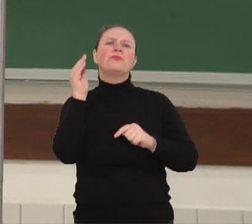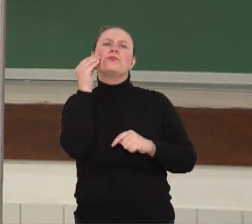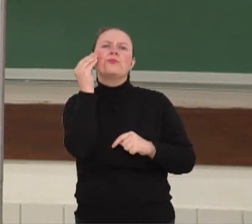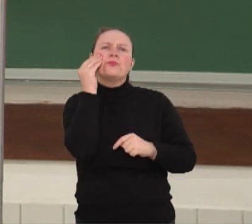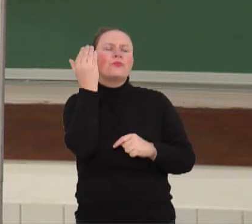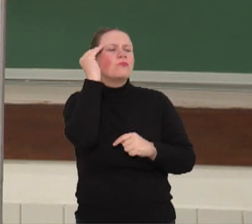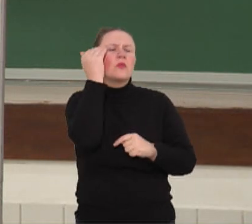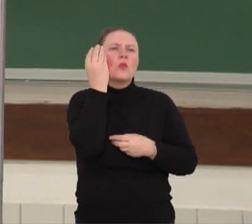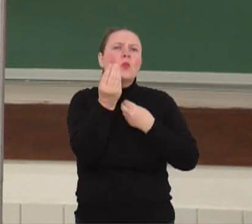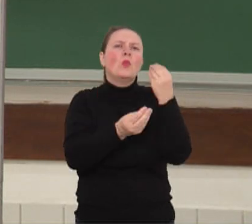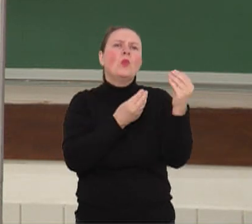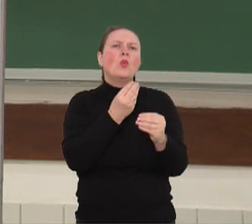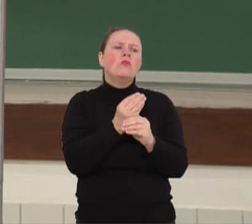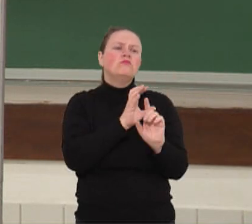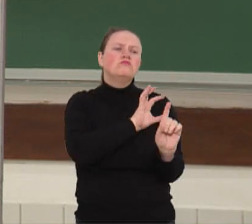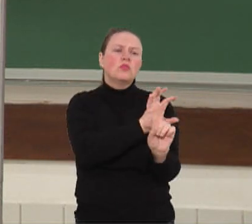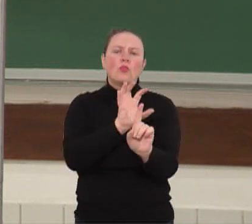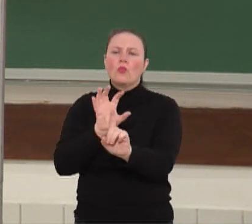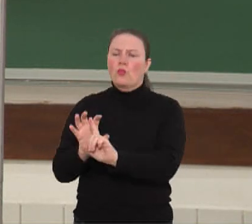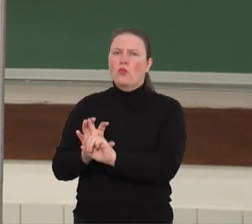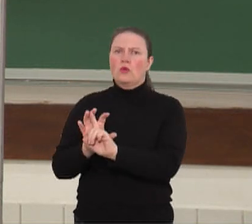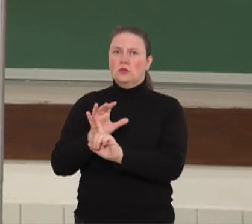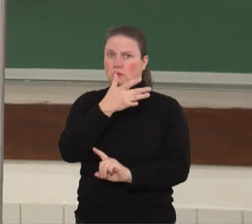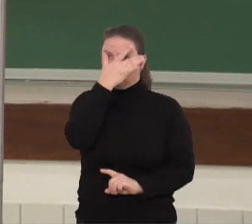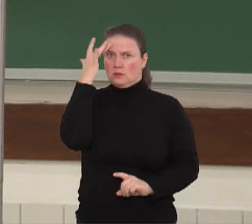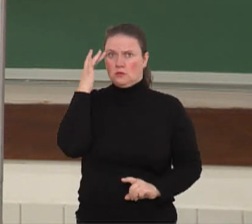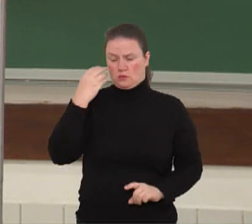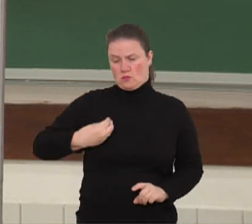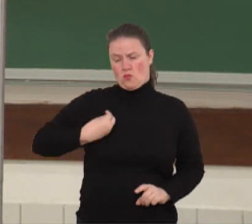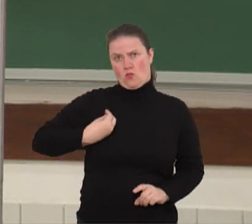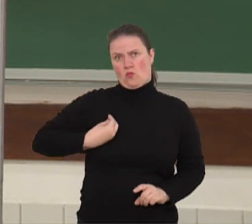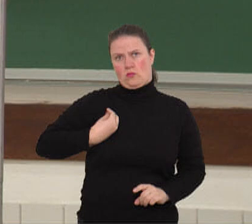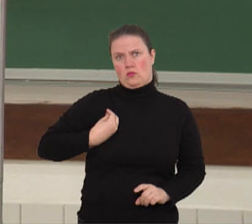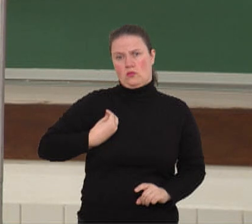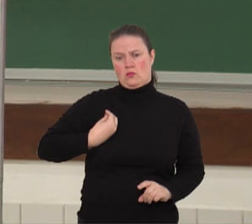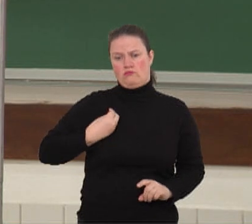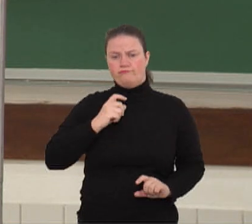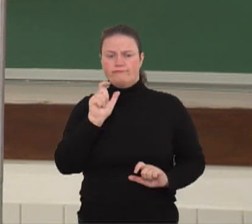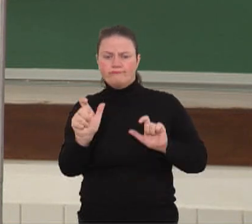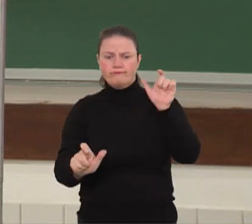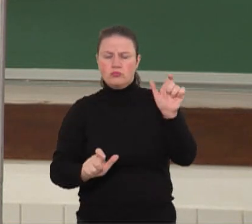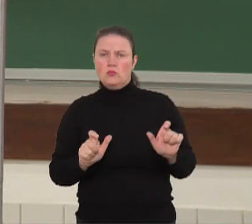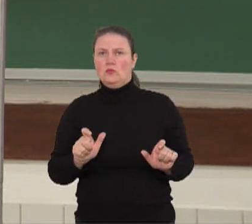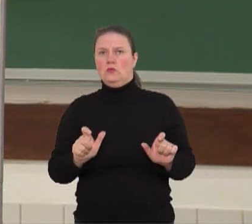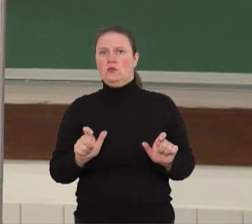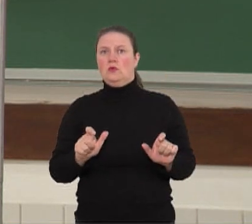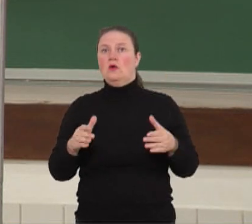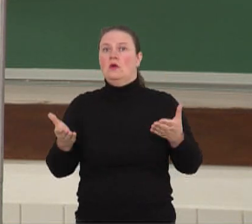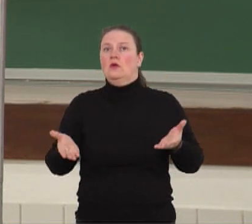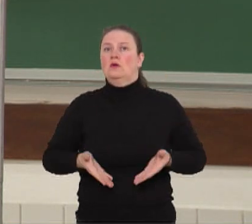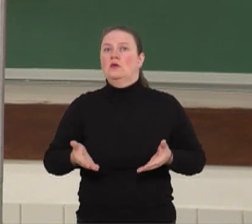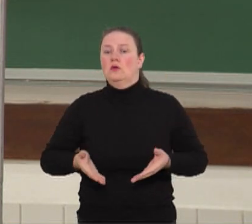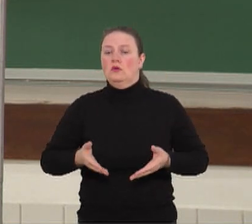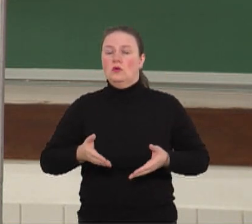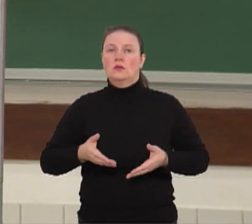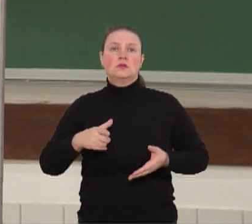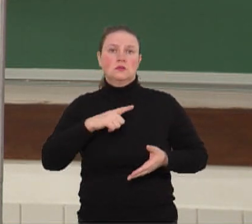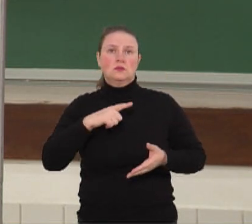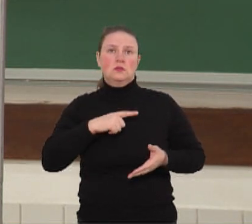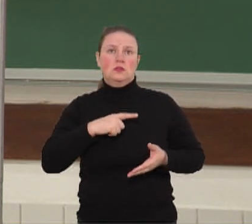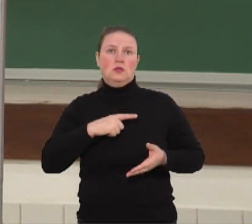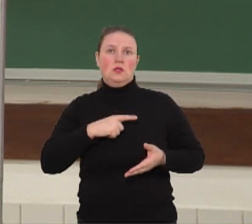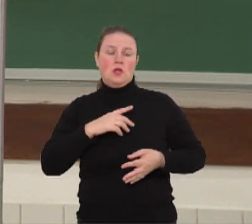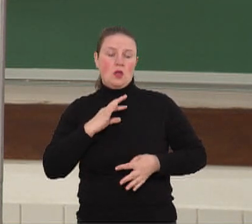e no comportamento das pessoas. Só que a técnica da astronomia não adota o método